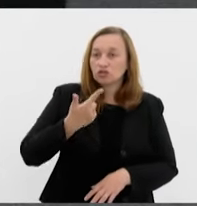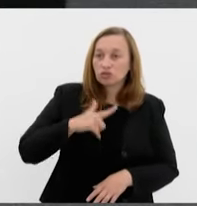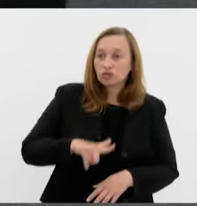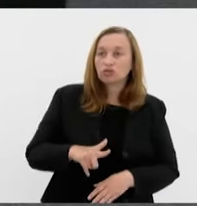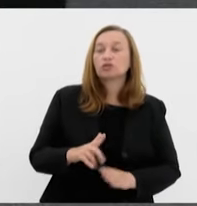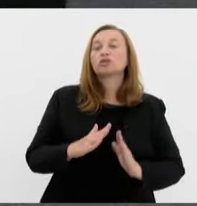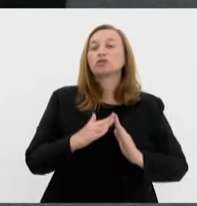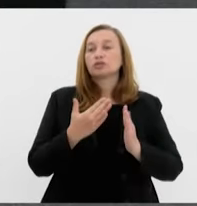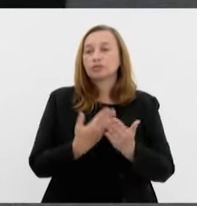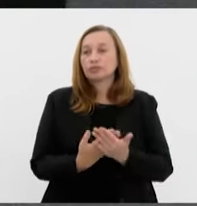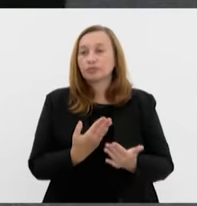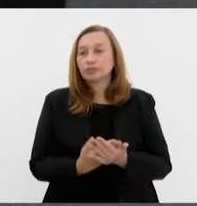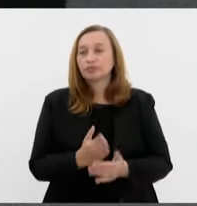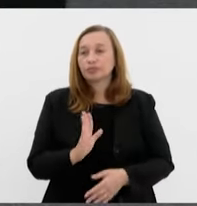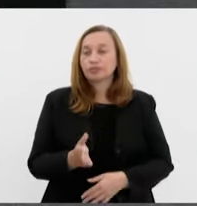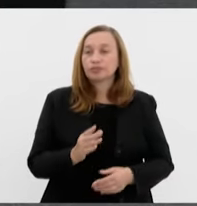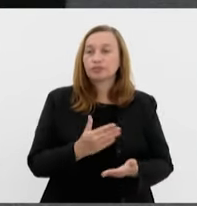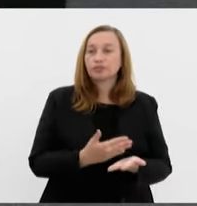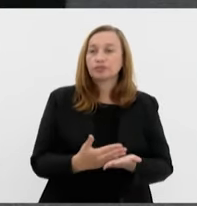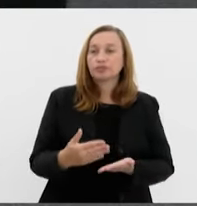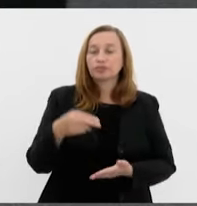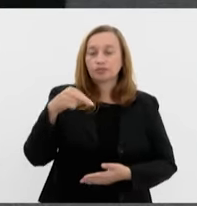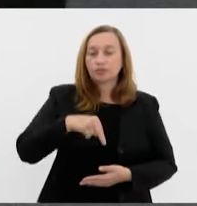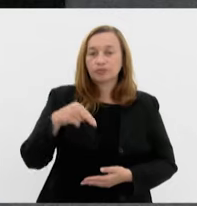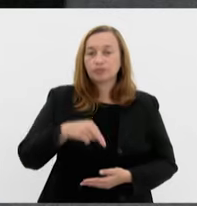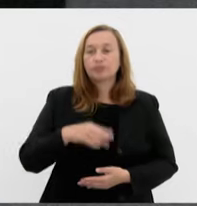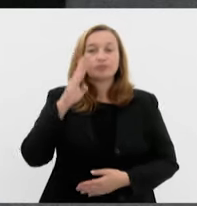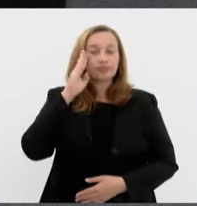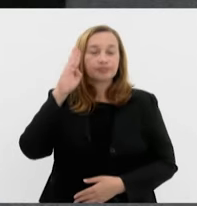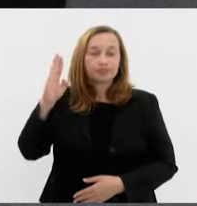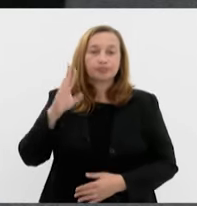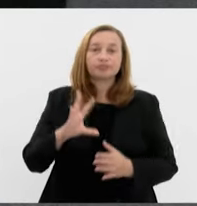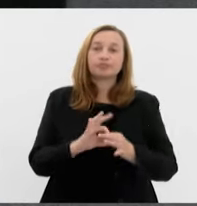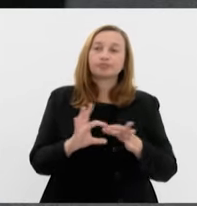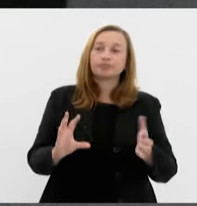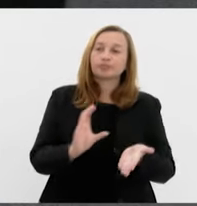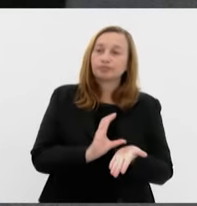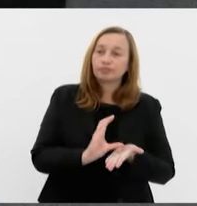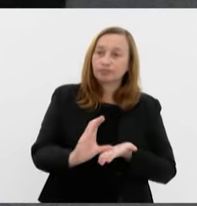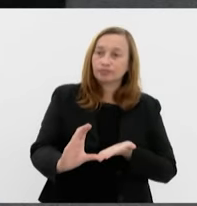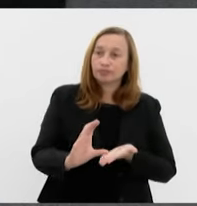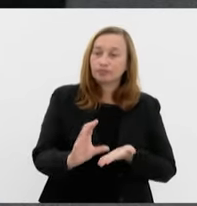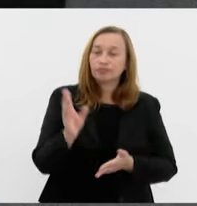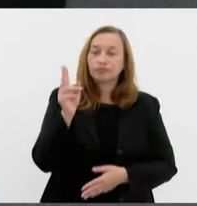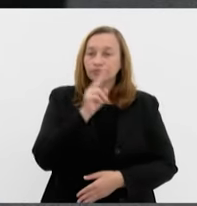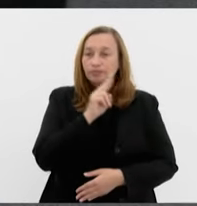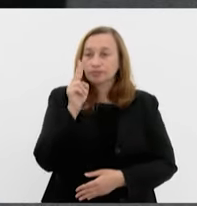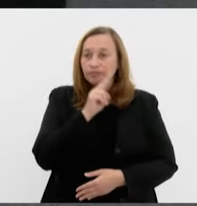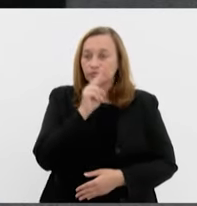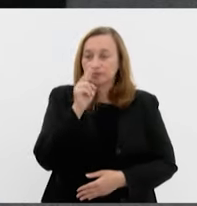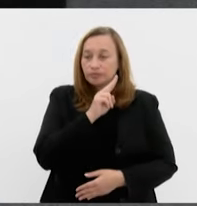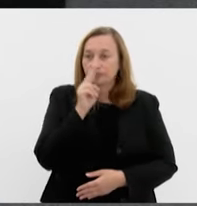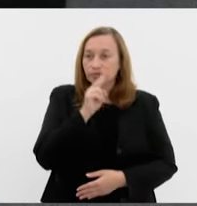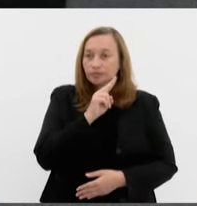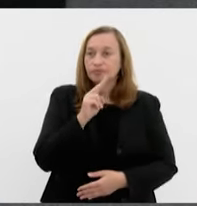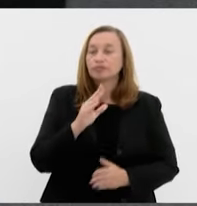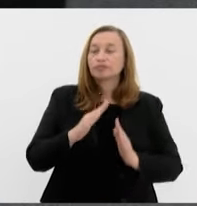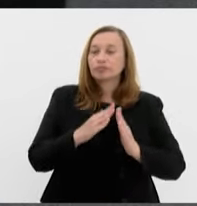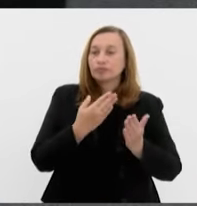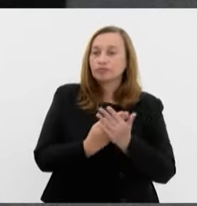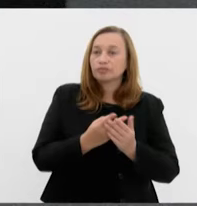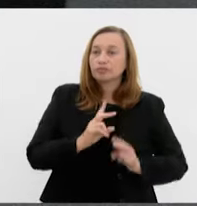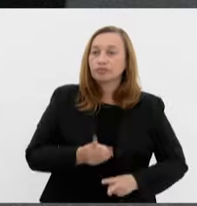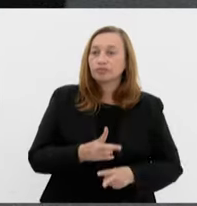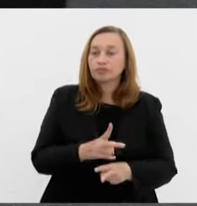escola já fez desde Novembro é fundamental que seja liberado recurso de forma emergencial para que a escola continue